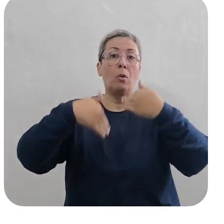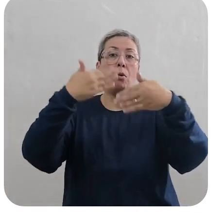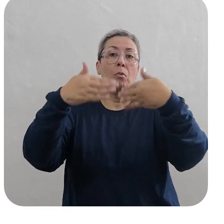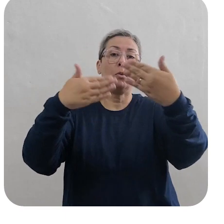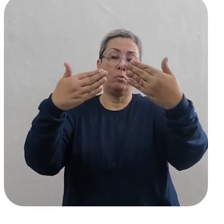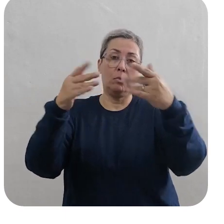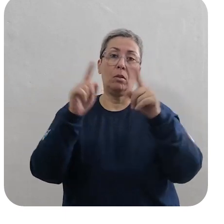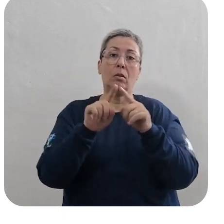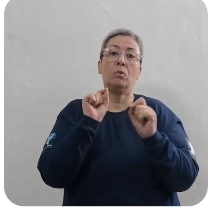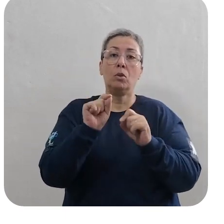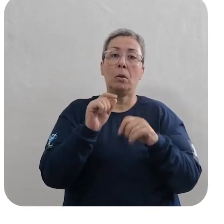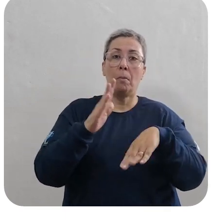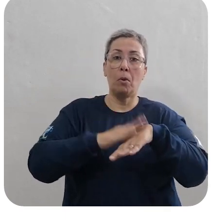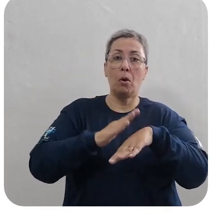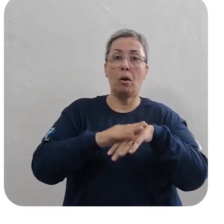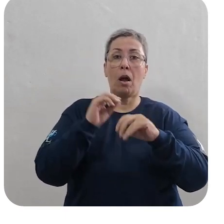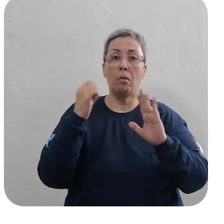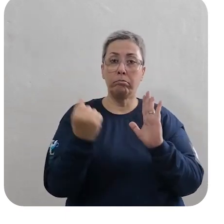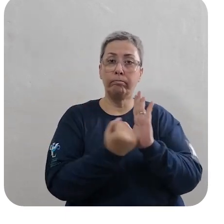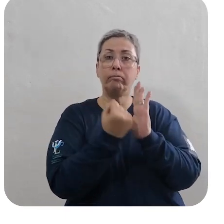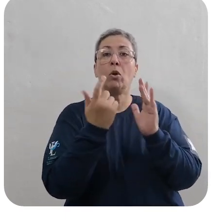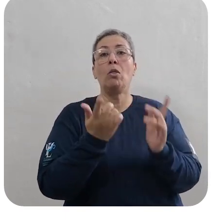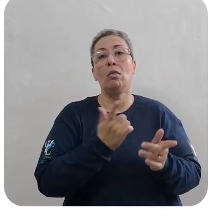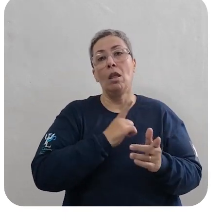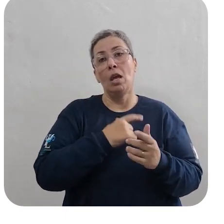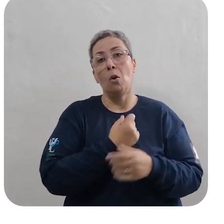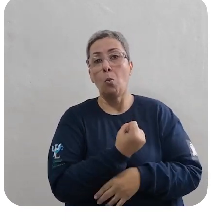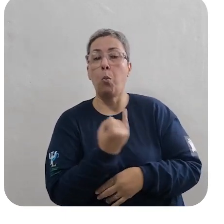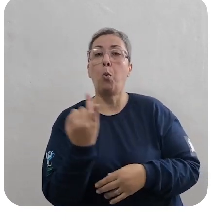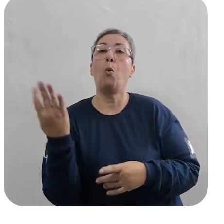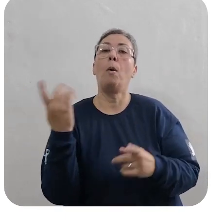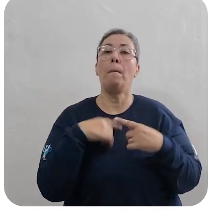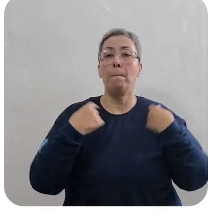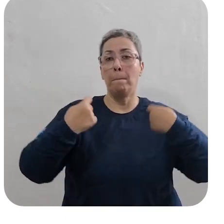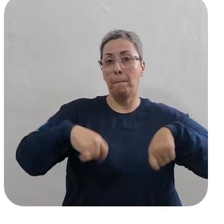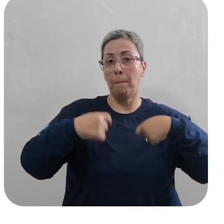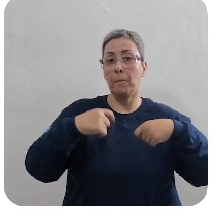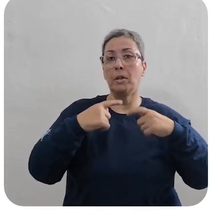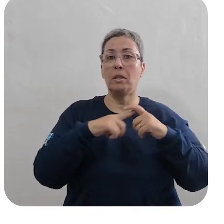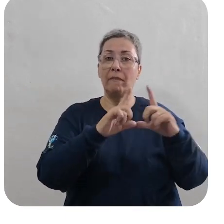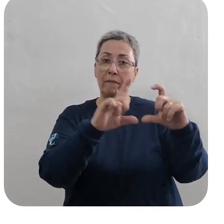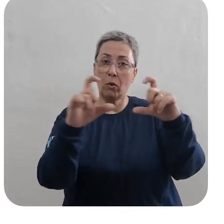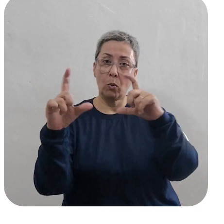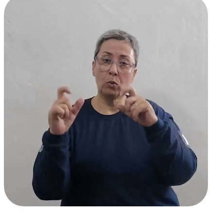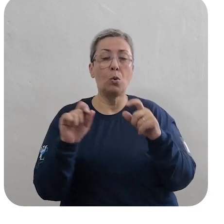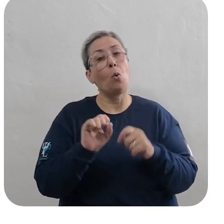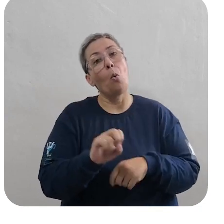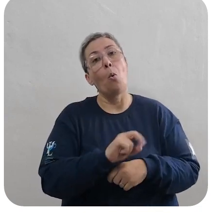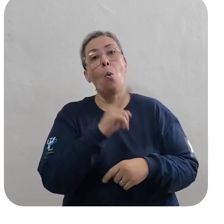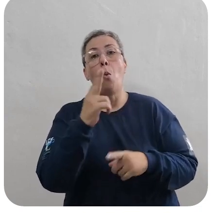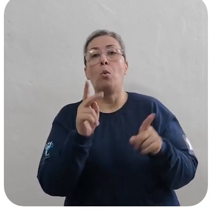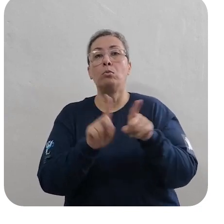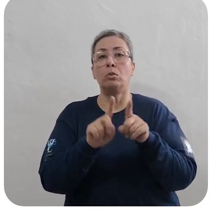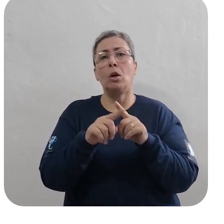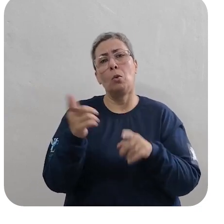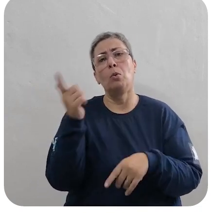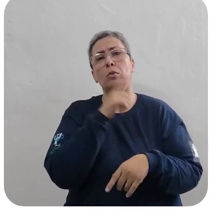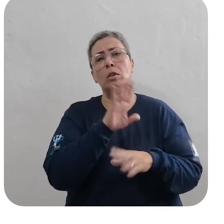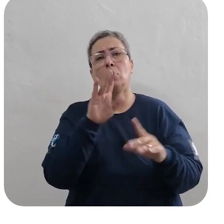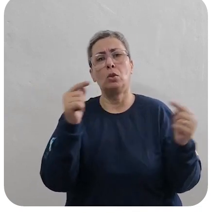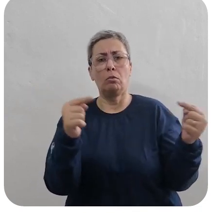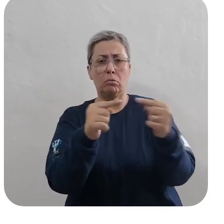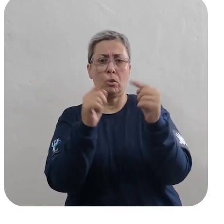processo de desenvolvimento da função simbólica. Algumas precisarão de fotos e outras já